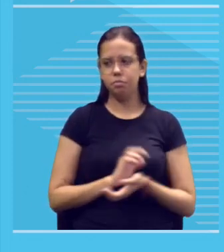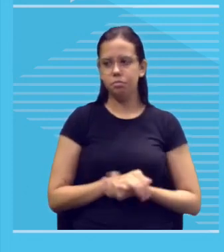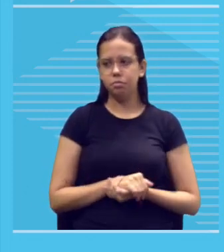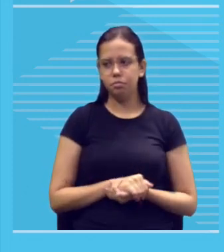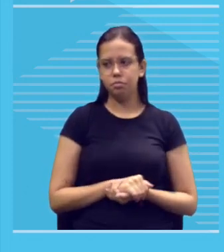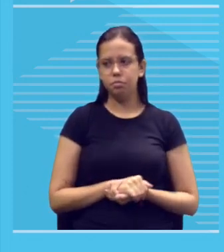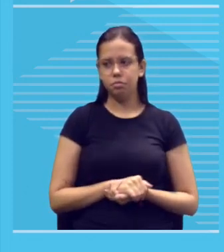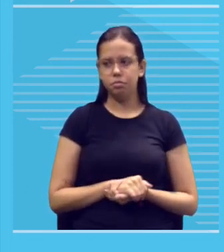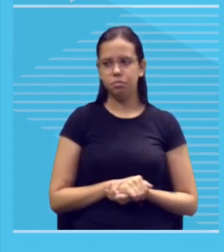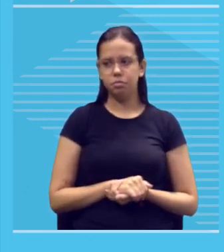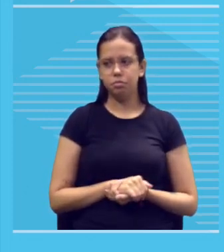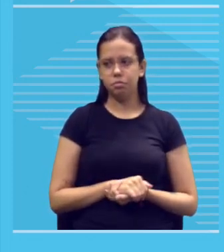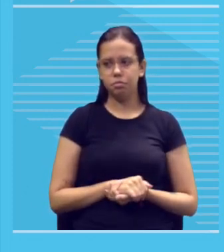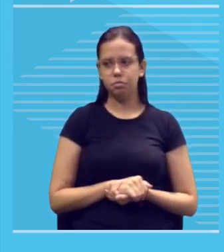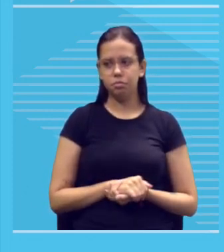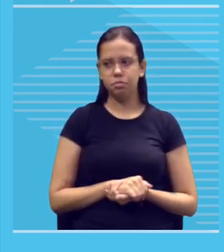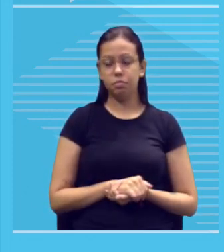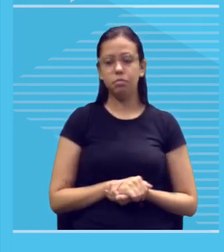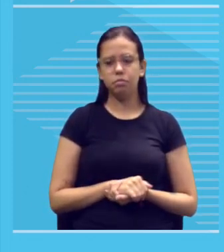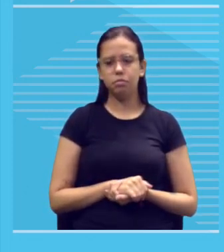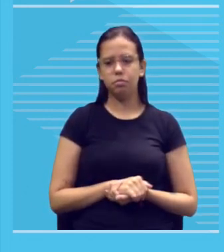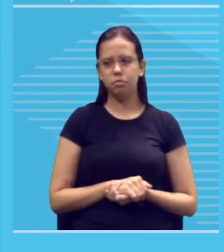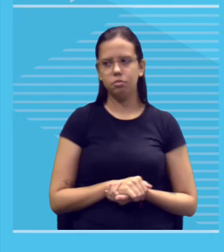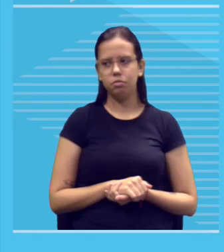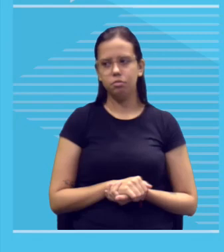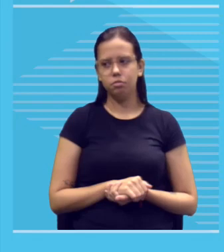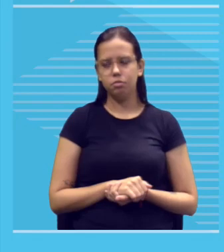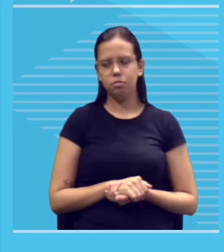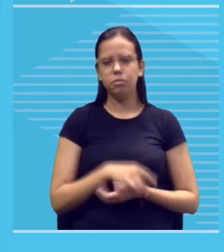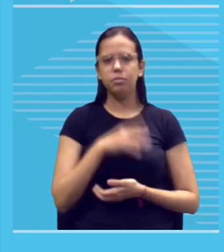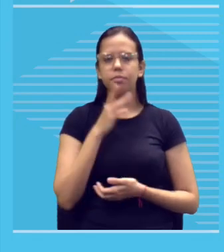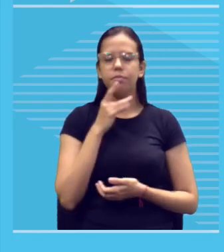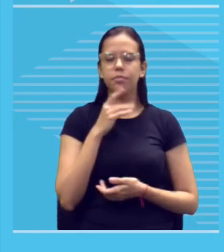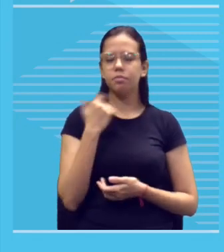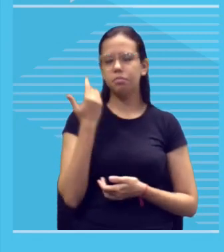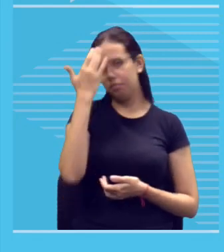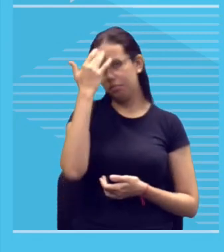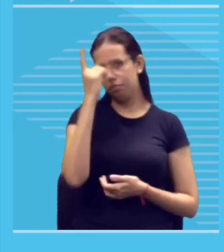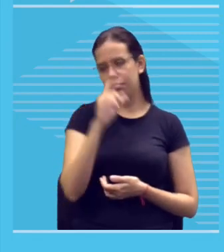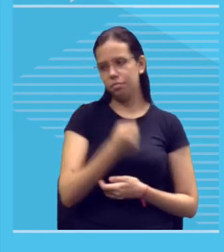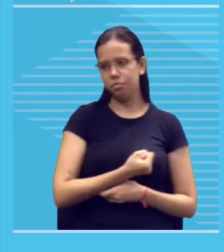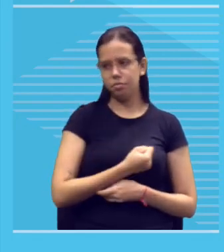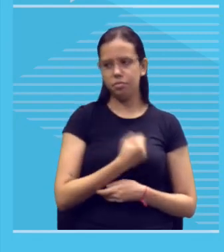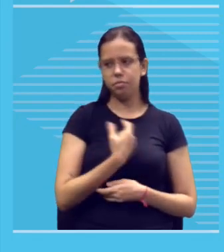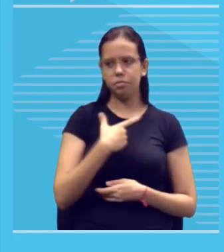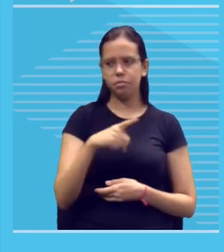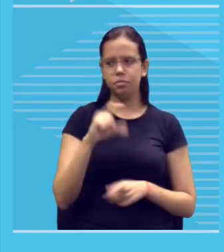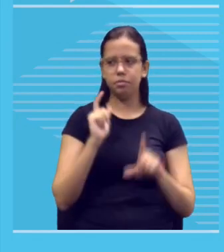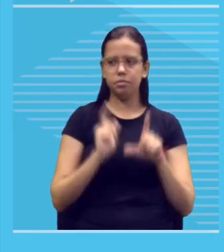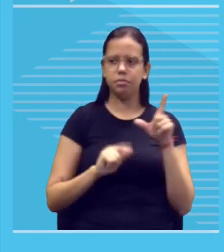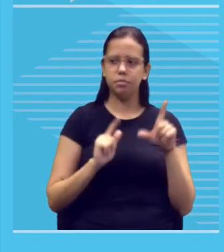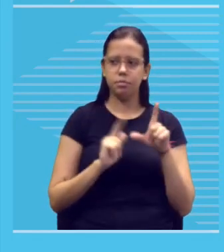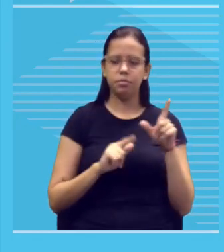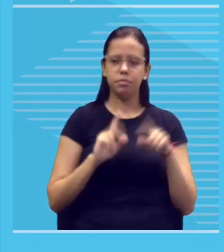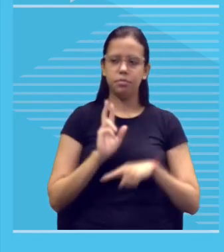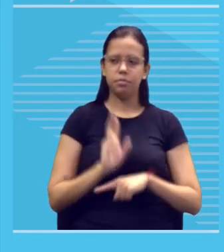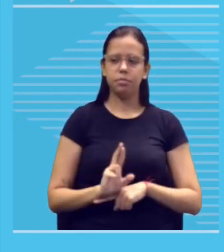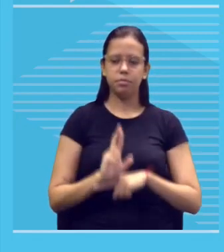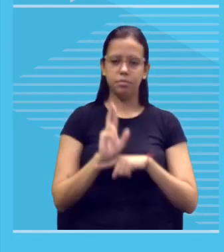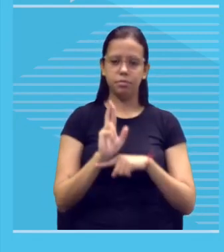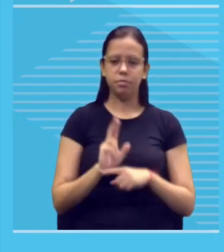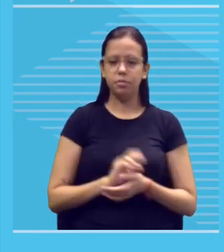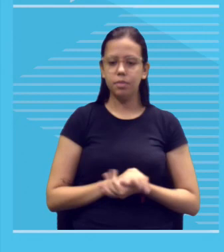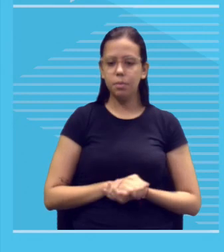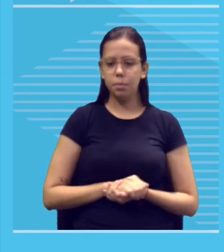uma variável não sei qual é o valor do número eu escolho a letra e represento